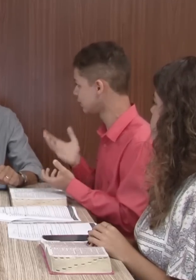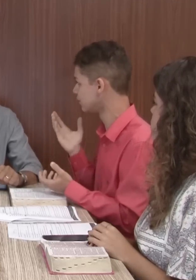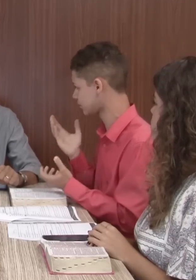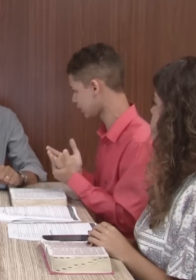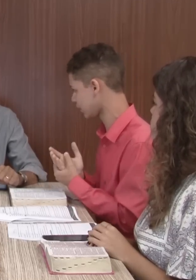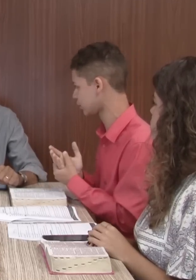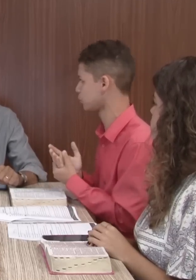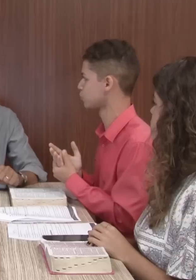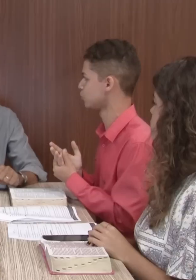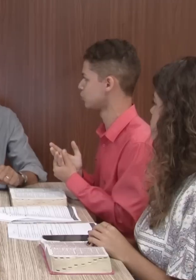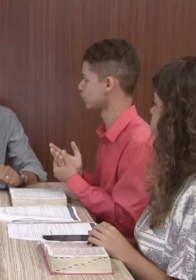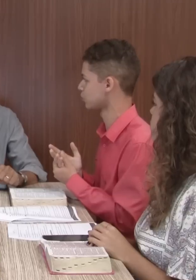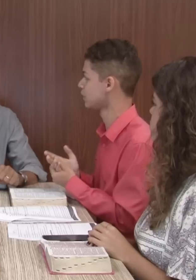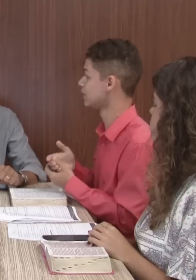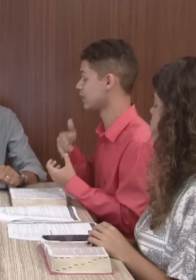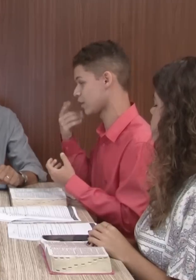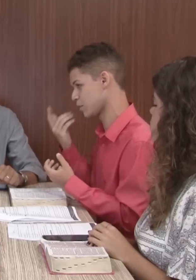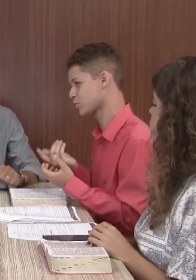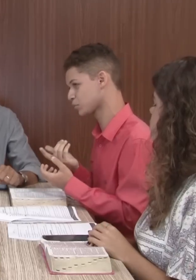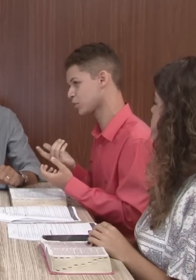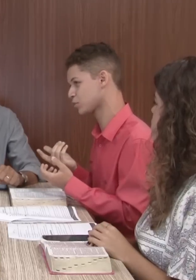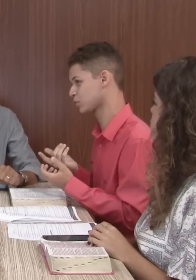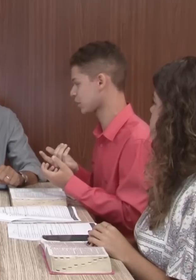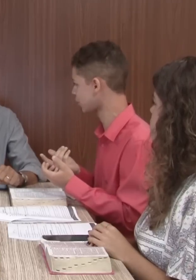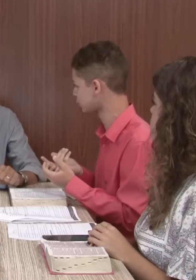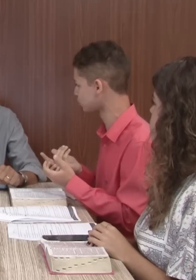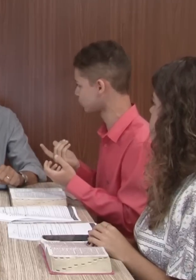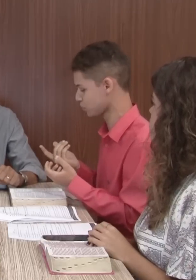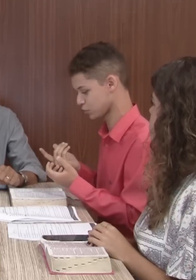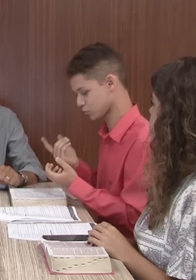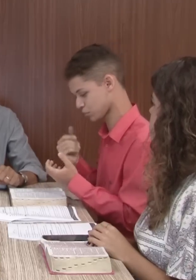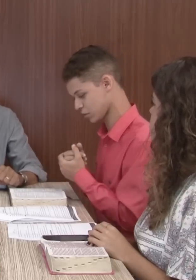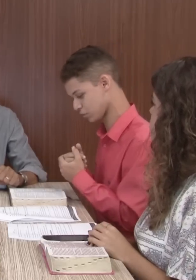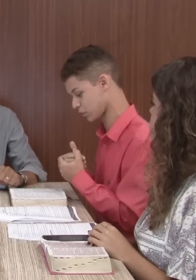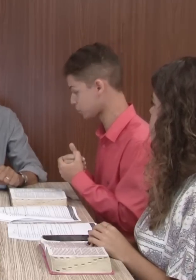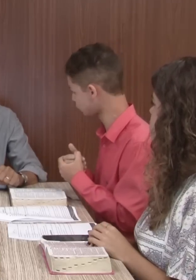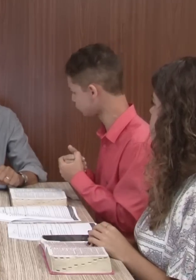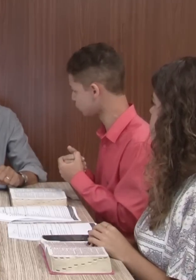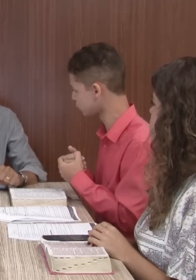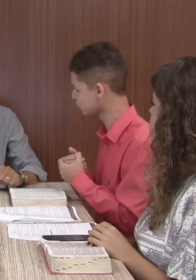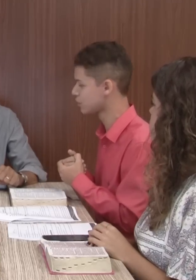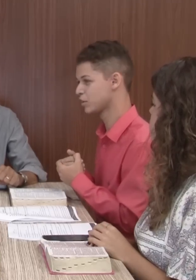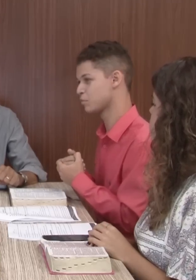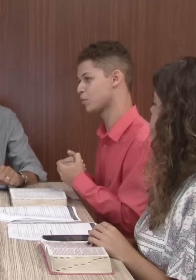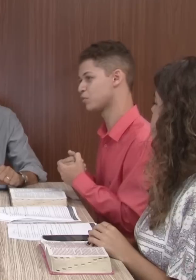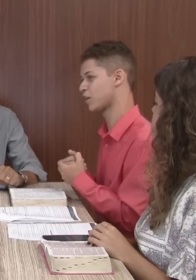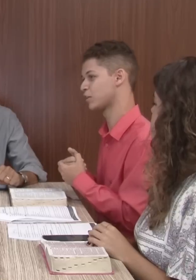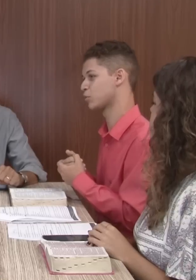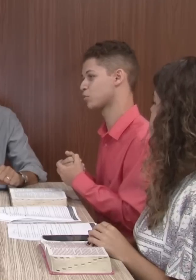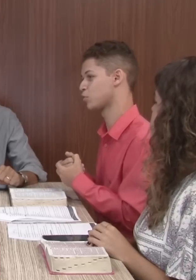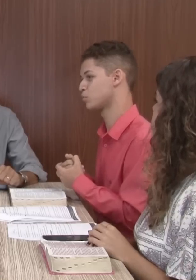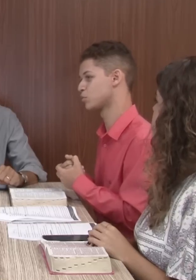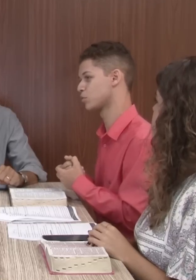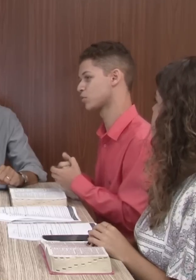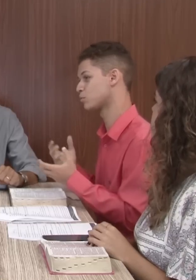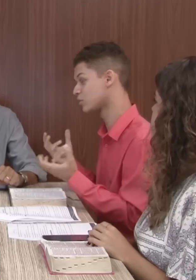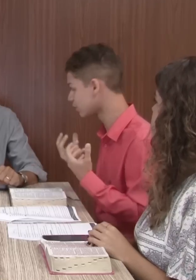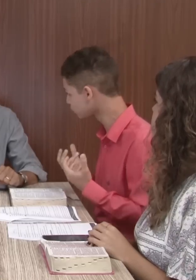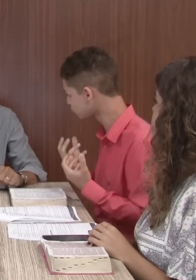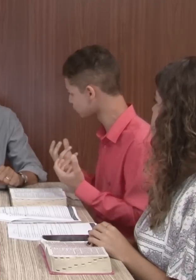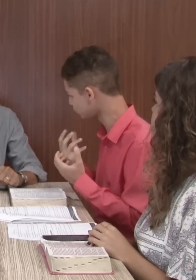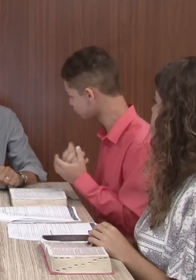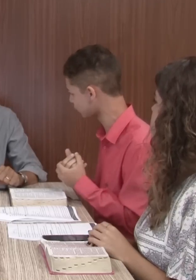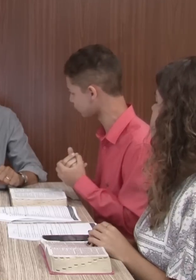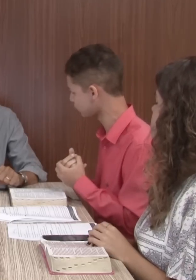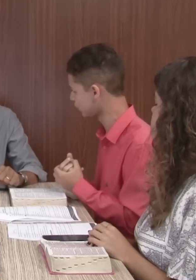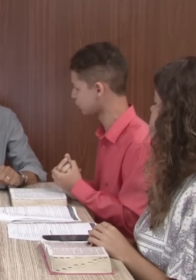preservada e selada pelo Espírito Santo, que remete a um texto que tem lá em 2 Coríntios, no capítulo 2, que Paulo fala que nós temos